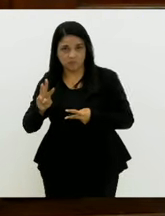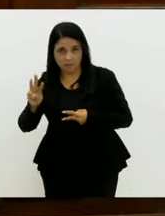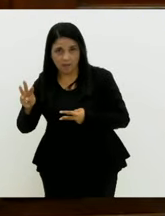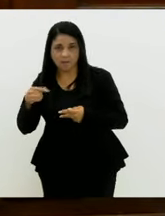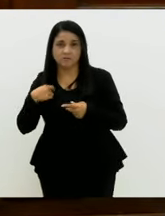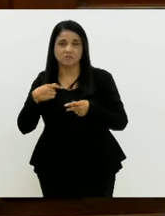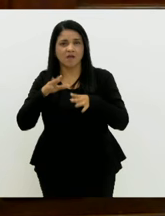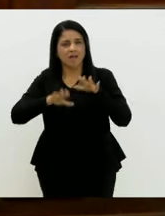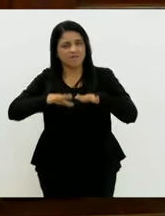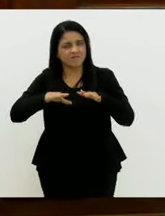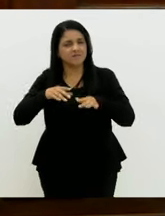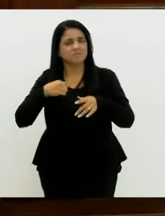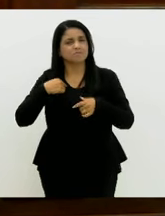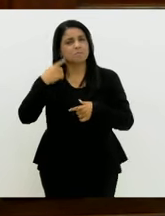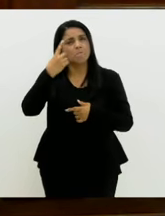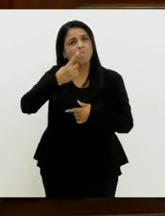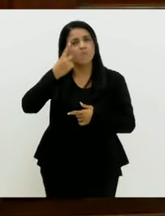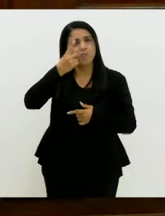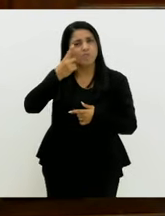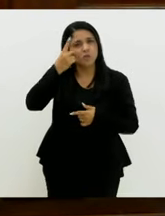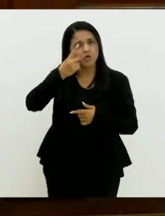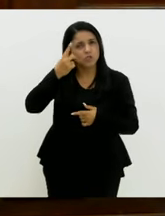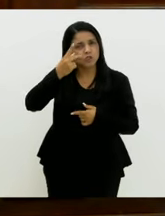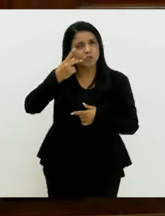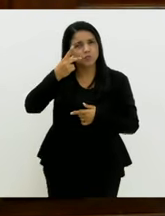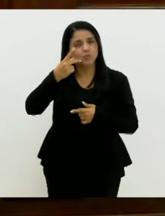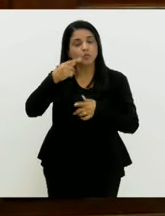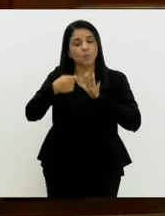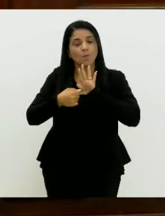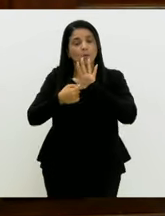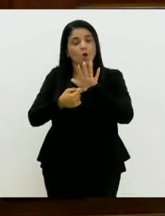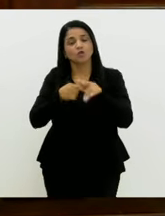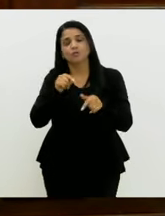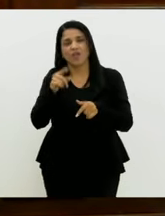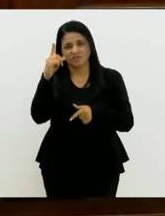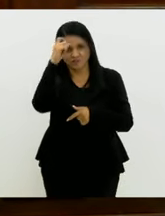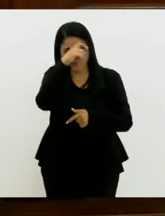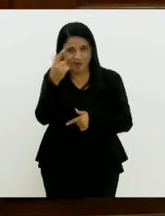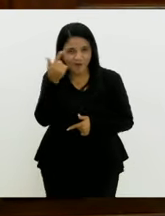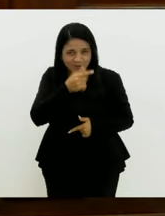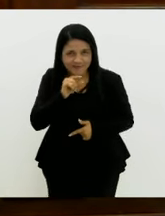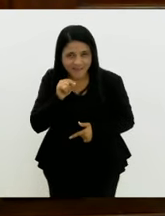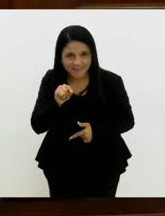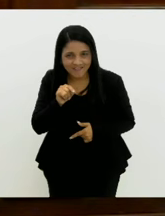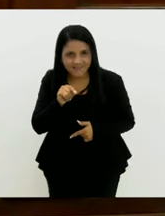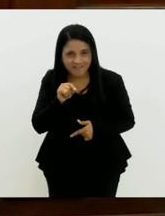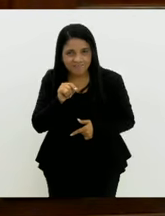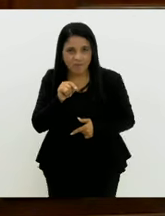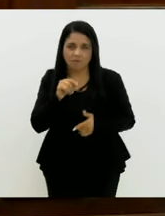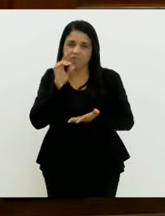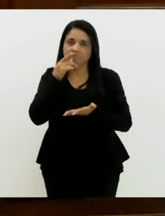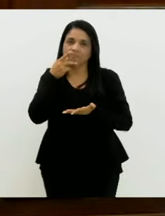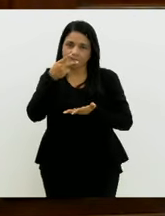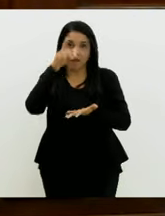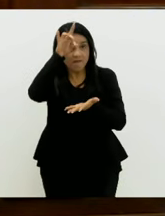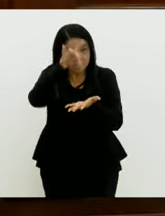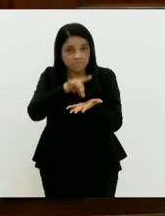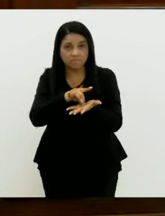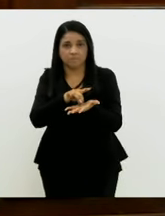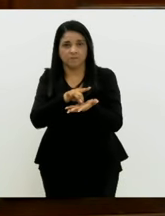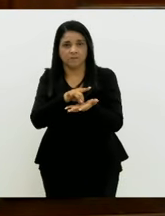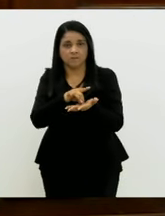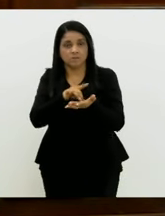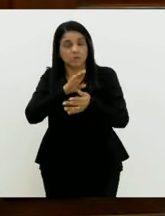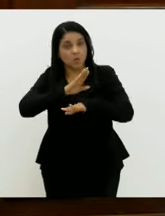querem ganhar mostrando a dificuldade, mas a gente tem que falar a verdade. E nós estamos, em alguns momentos, nós